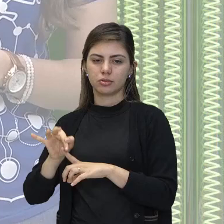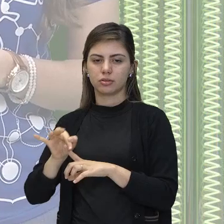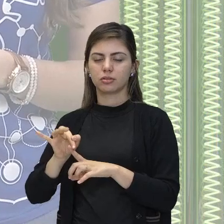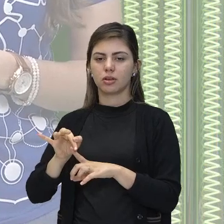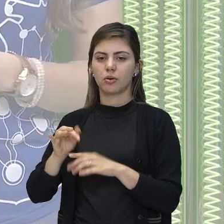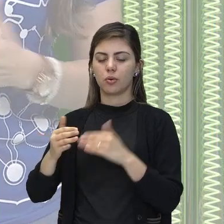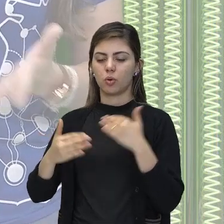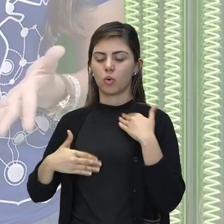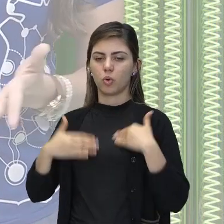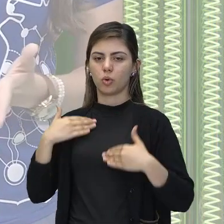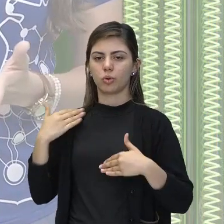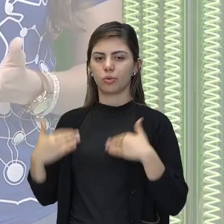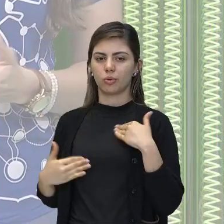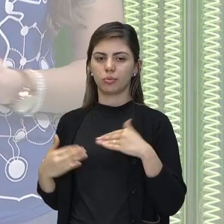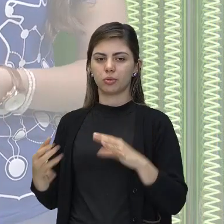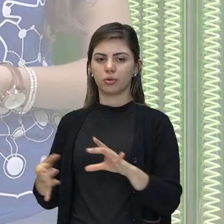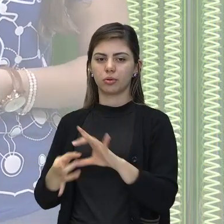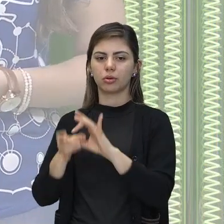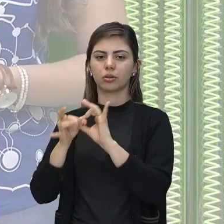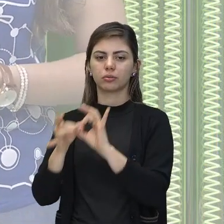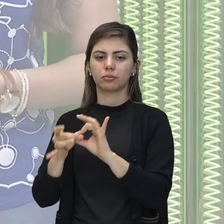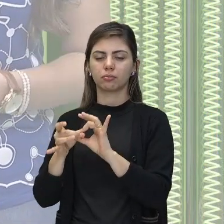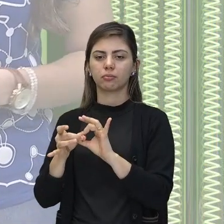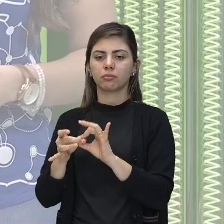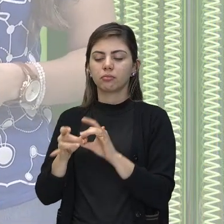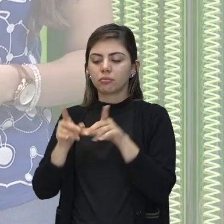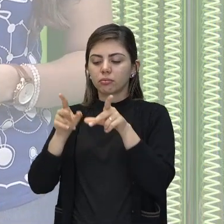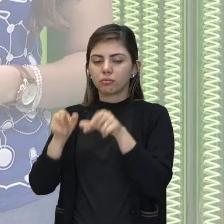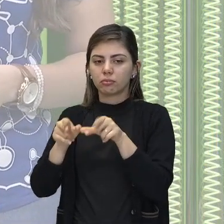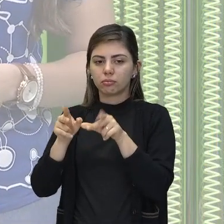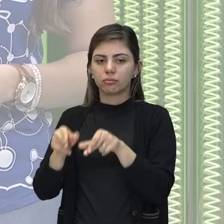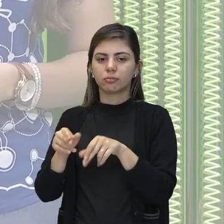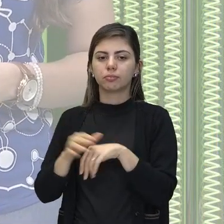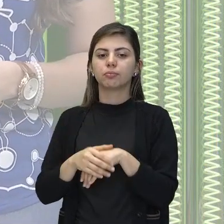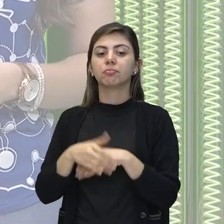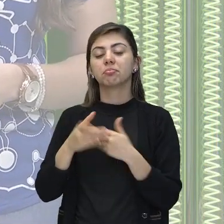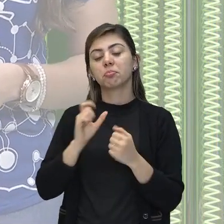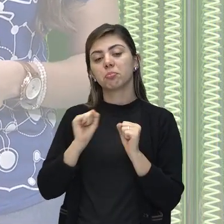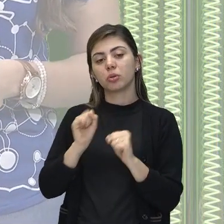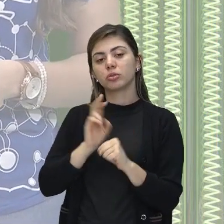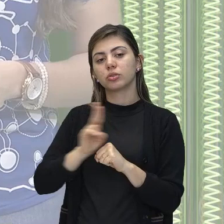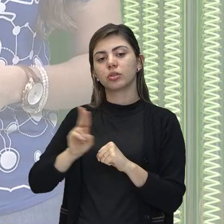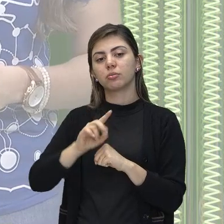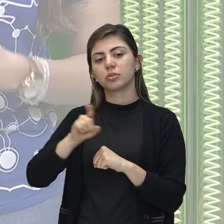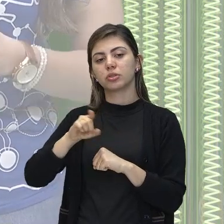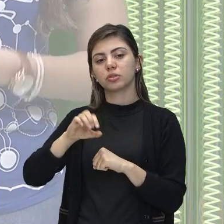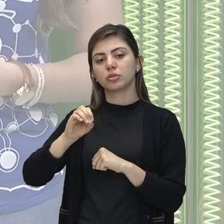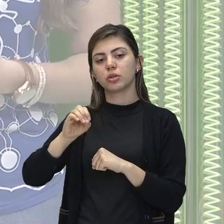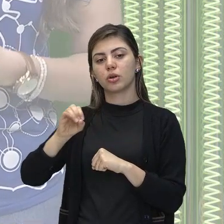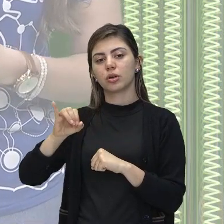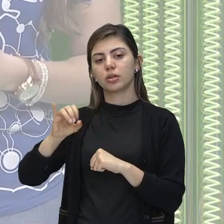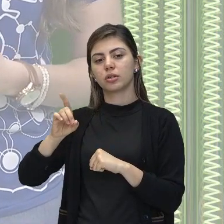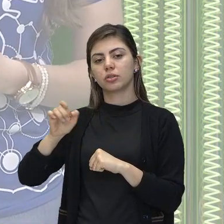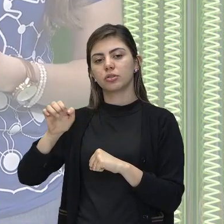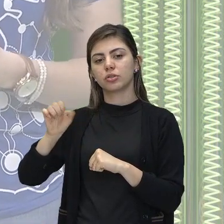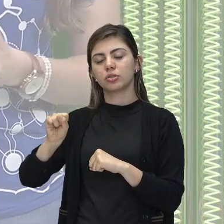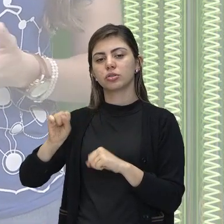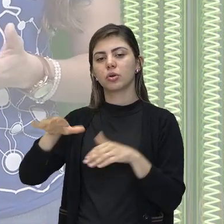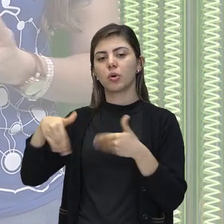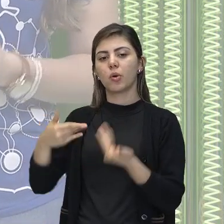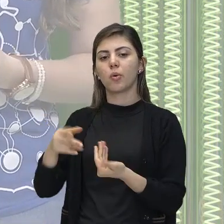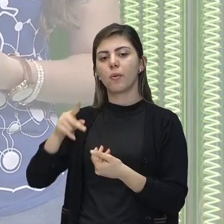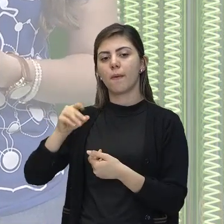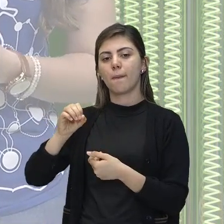geneticamente idênticos, clones mesmo, chamados de zooides ou pólipo. Então, nós temos aí esses